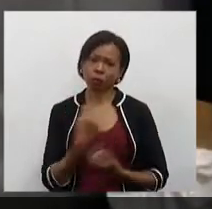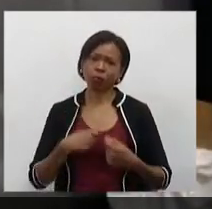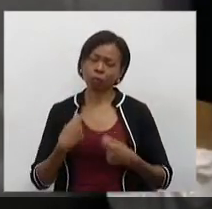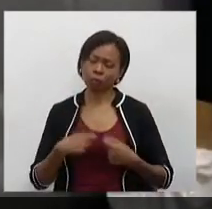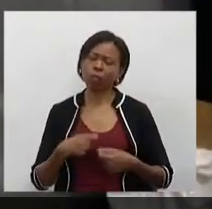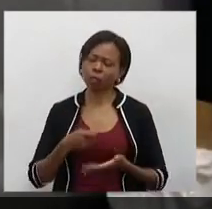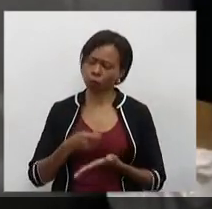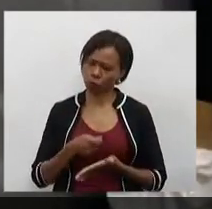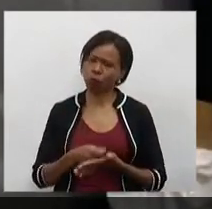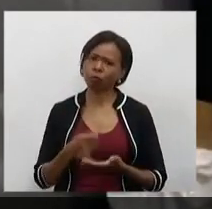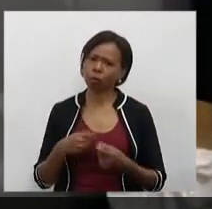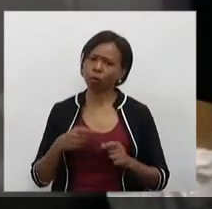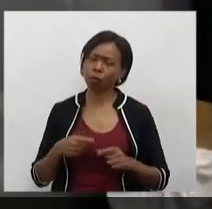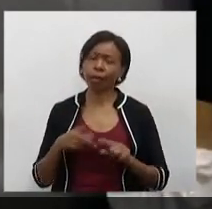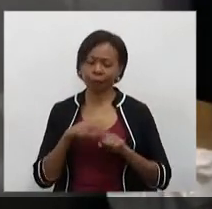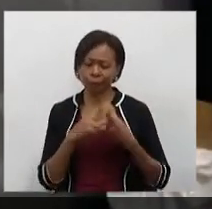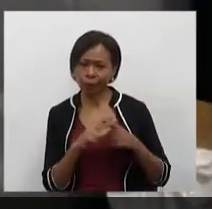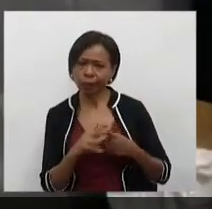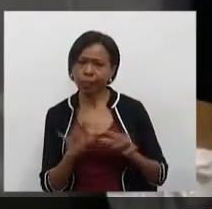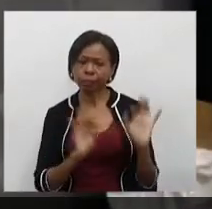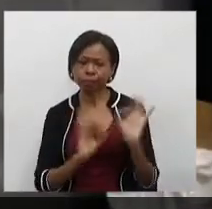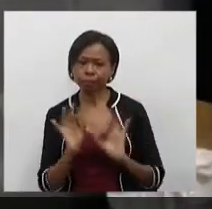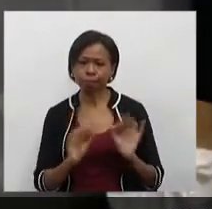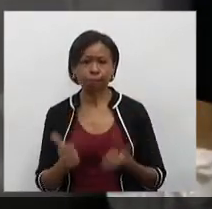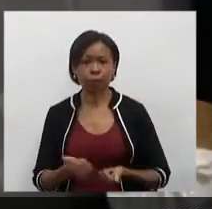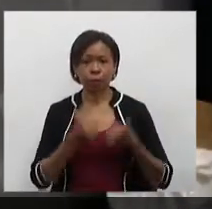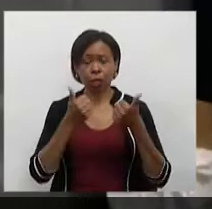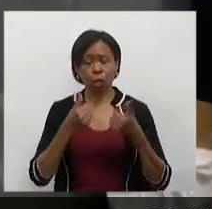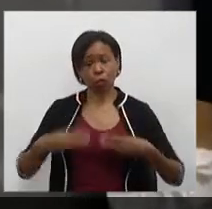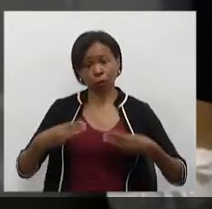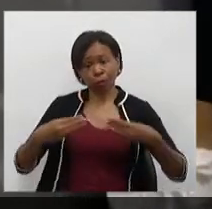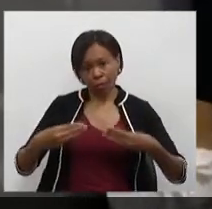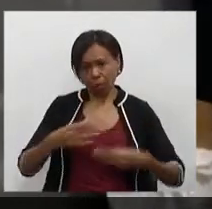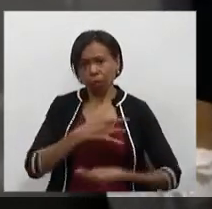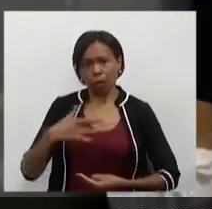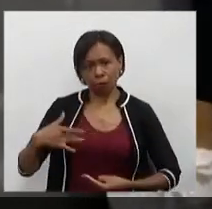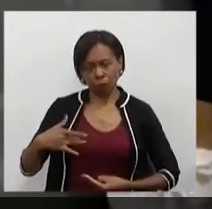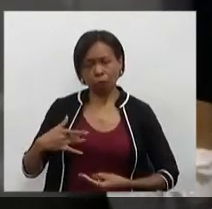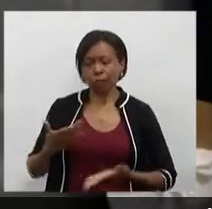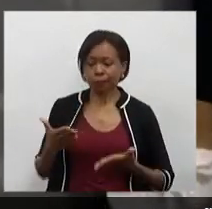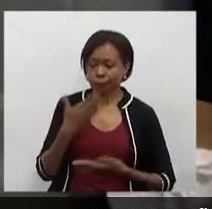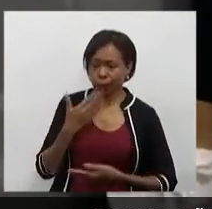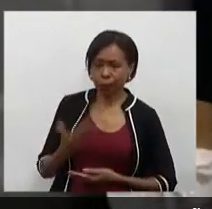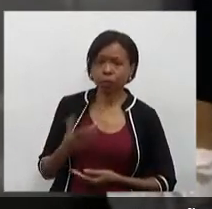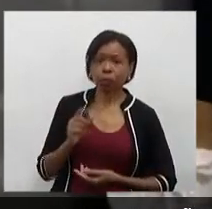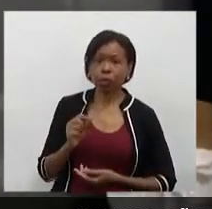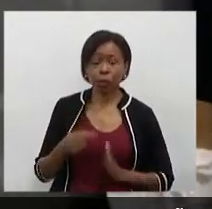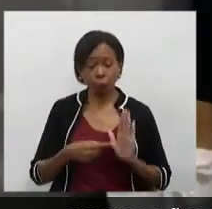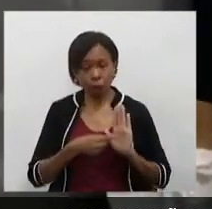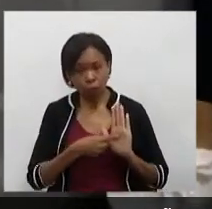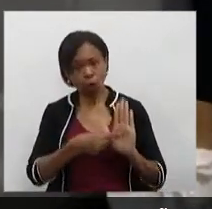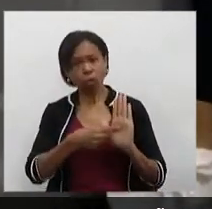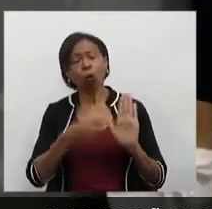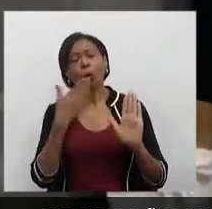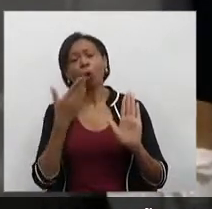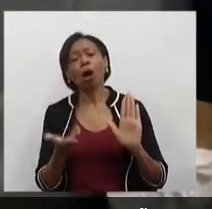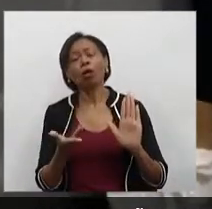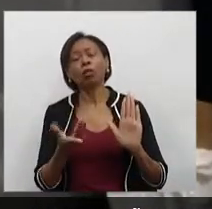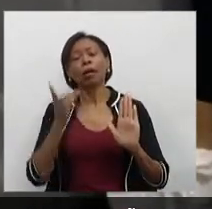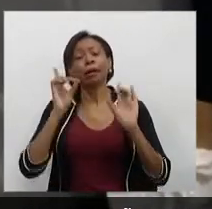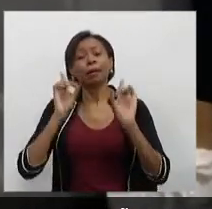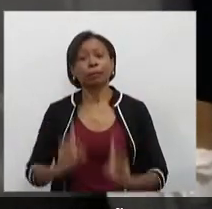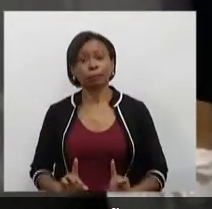arguição ao Ministério da Saúde, para que ele diga claramente que todos aí, né, os deficientes, eles serão contemplados